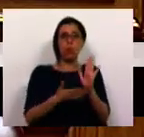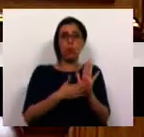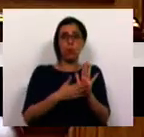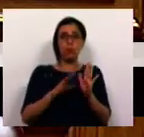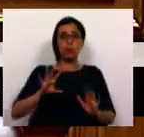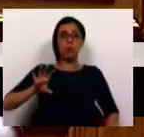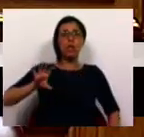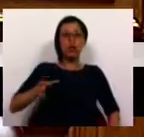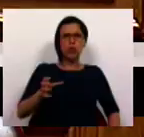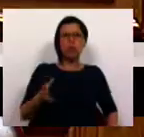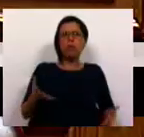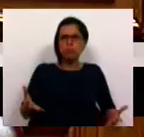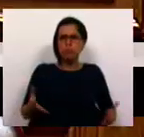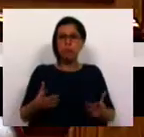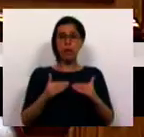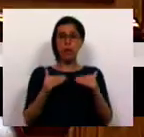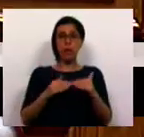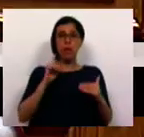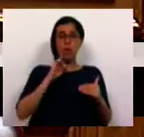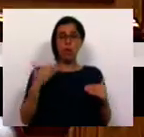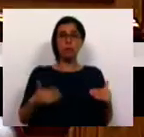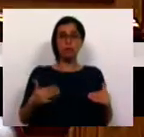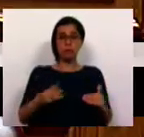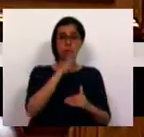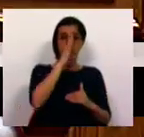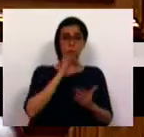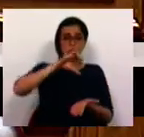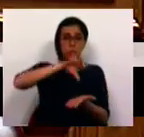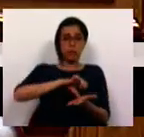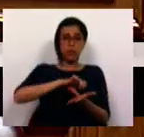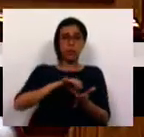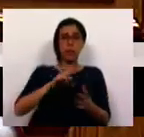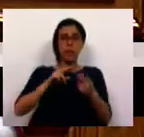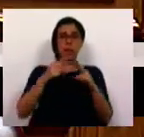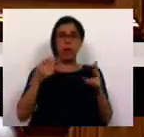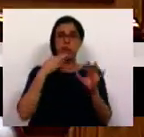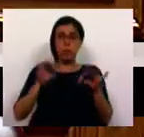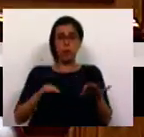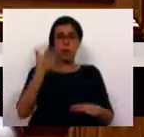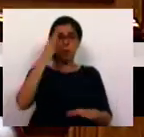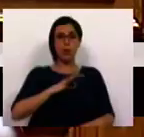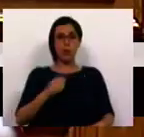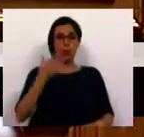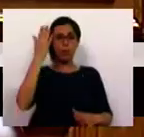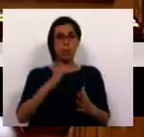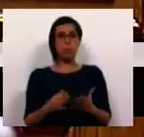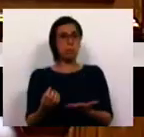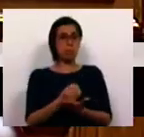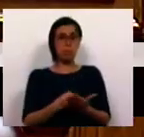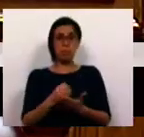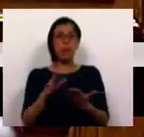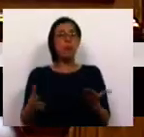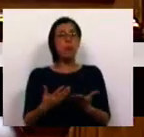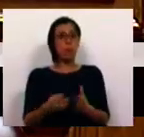é a regionalização? Esse patamar fundamental entre o Estado Central e as autarquias, termino, Sr. Presidente, nada,